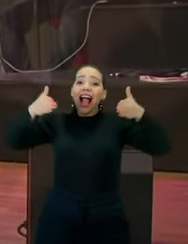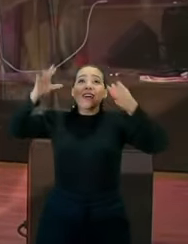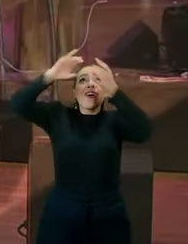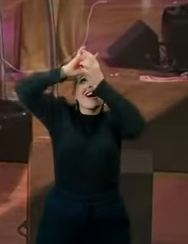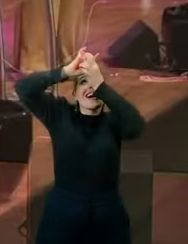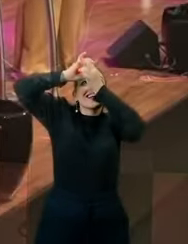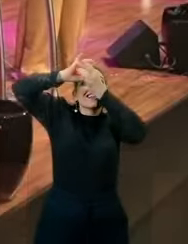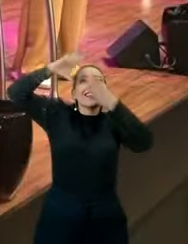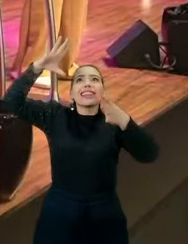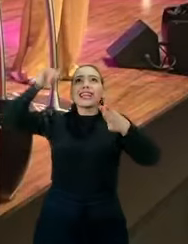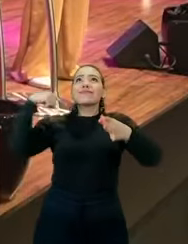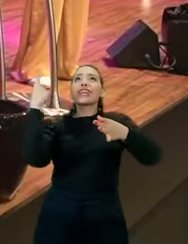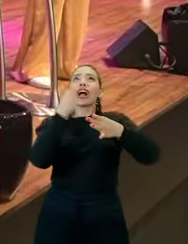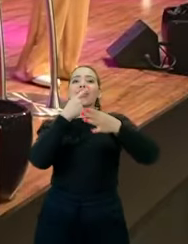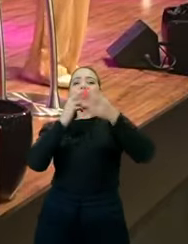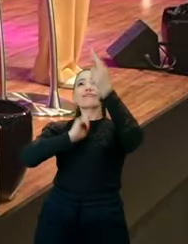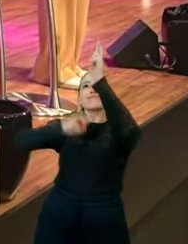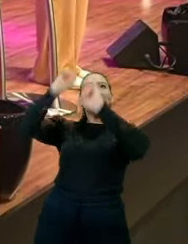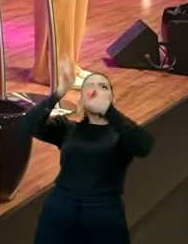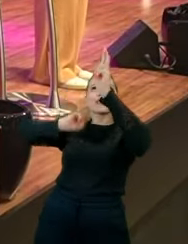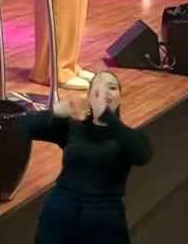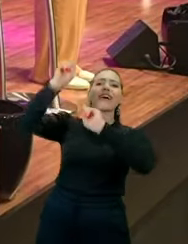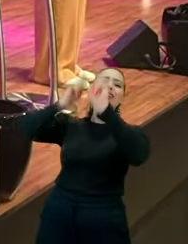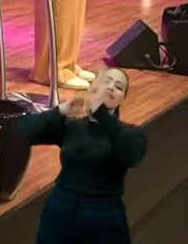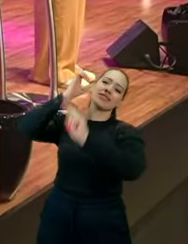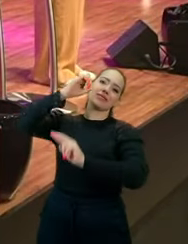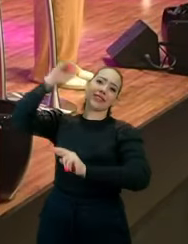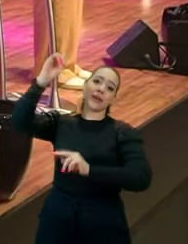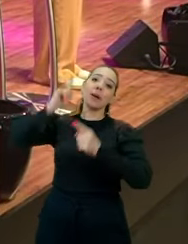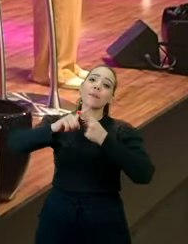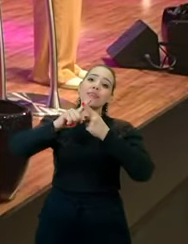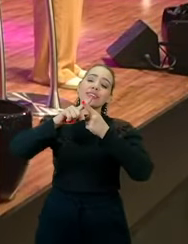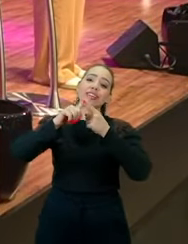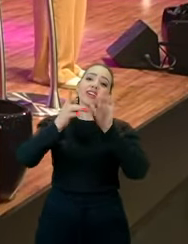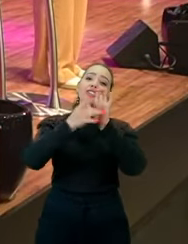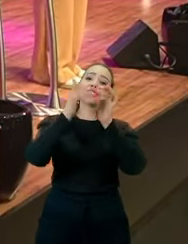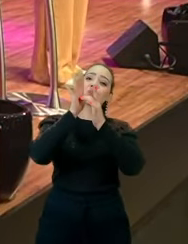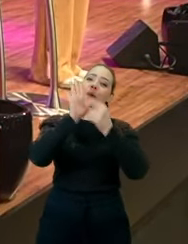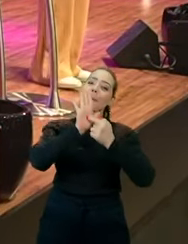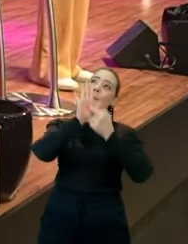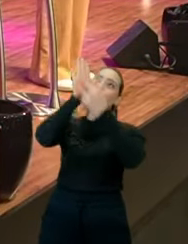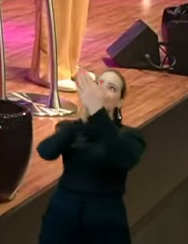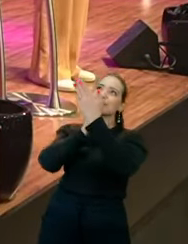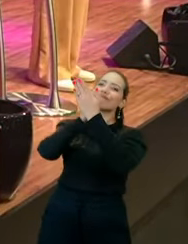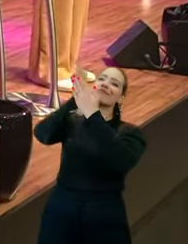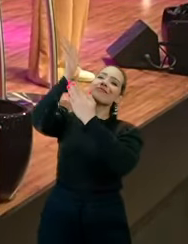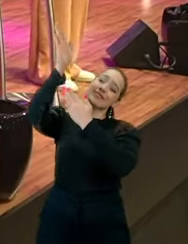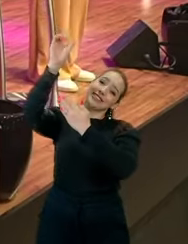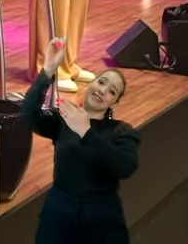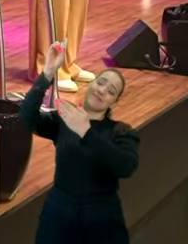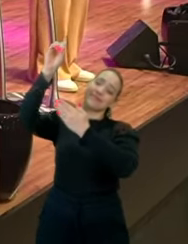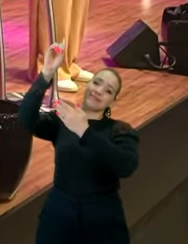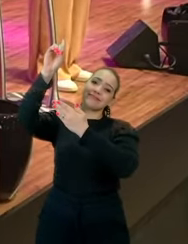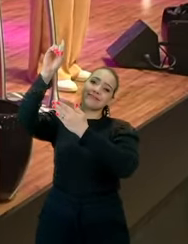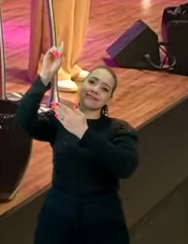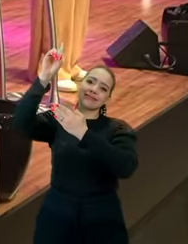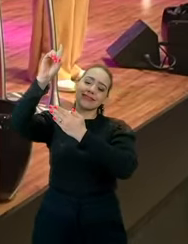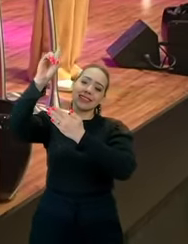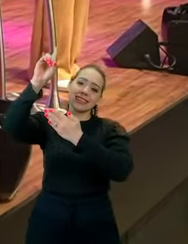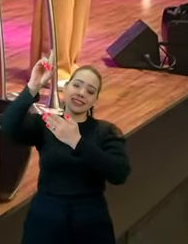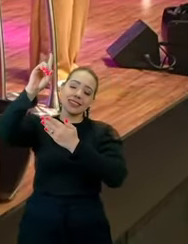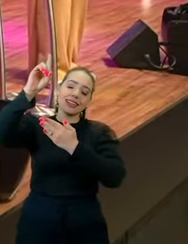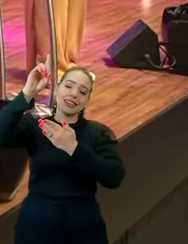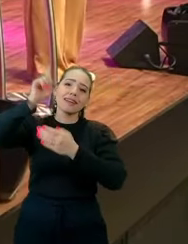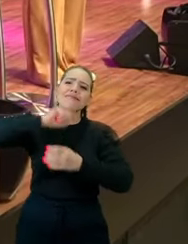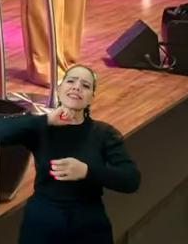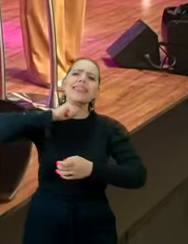é o caminho, ninguém vem ao Pai a não ser por Ele. Mas pastor, então eu vou fazer um retiro de tantos dias para me conectar. Pastor,